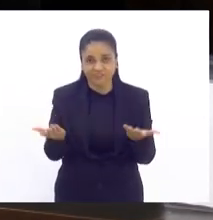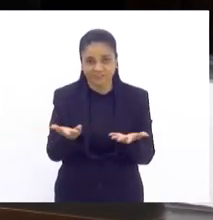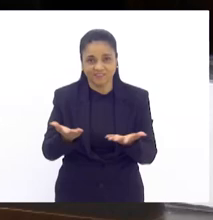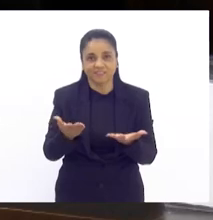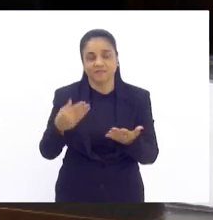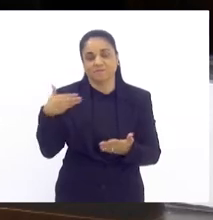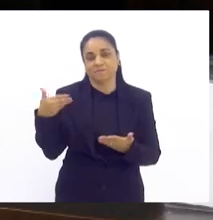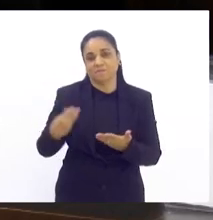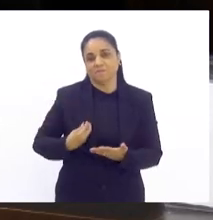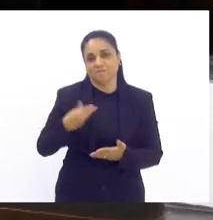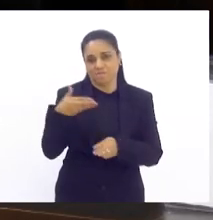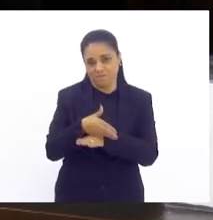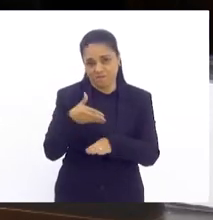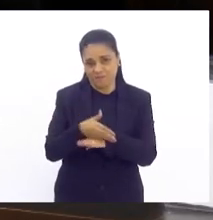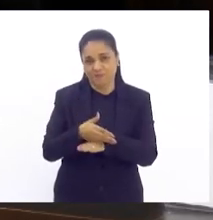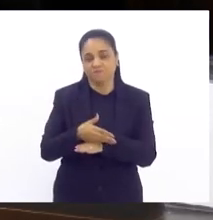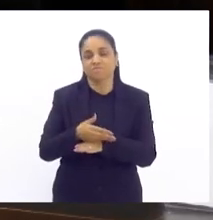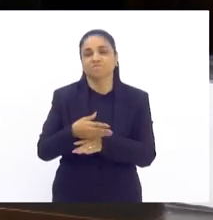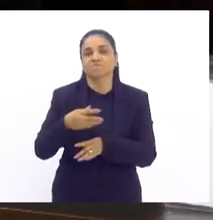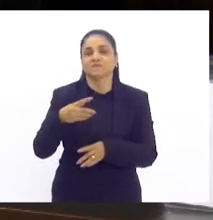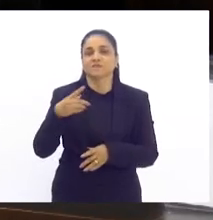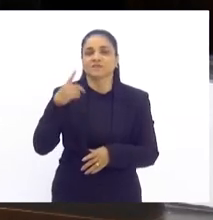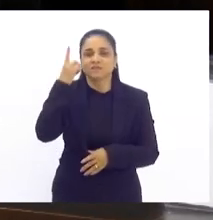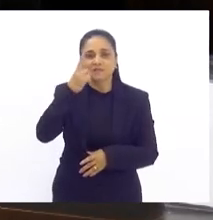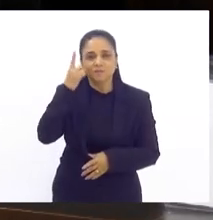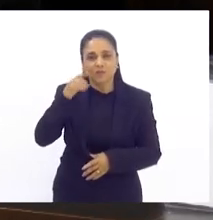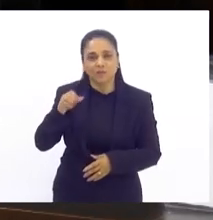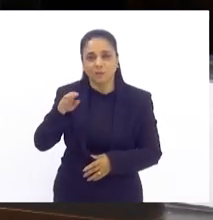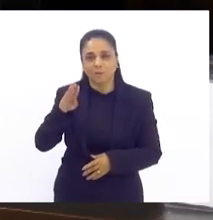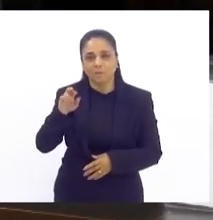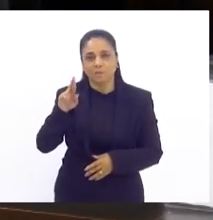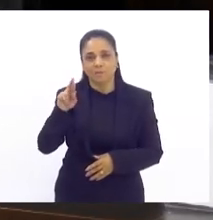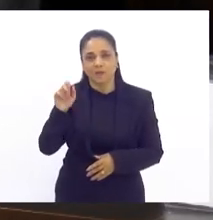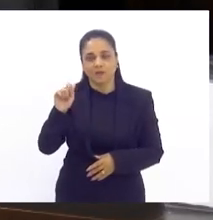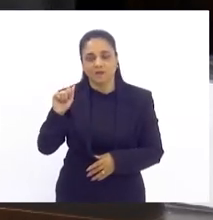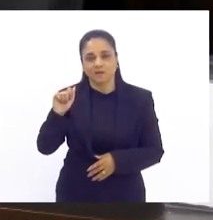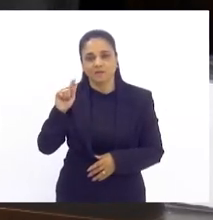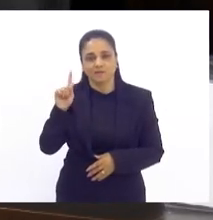deputado Brazão, parabéns pela sua bela atitude.